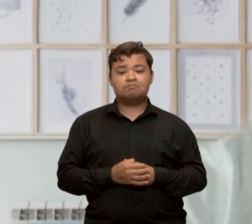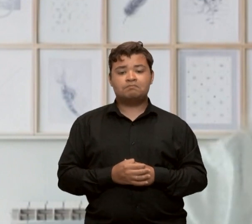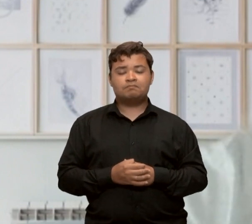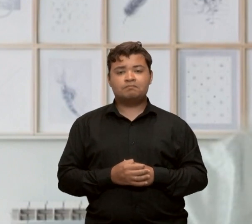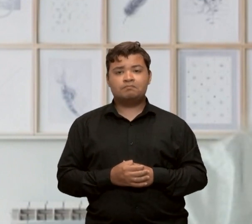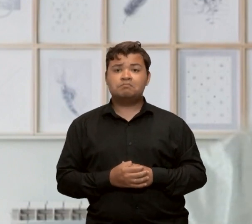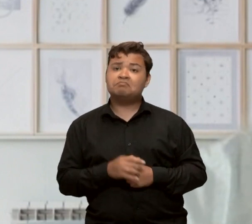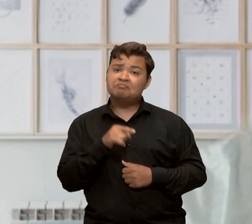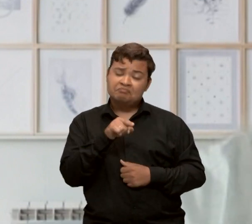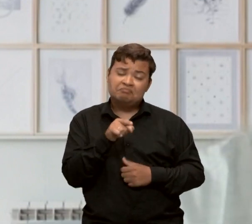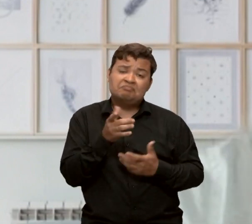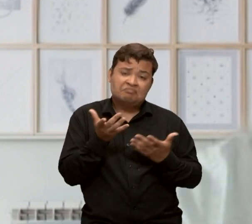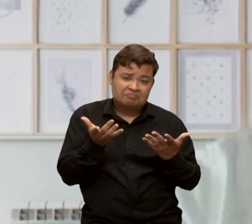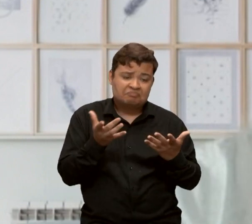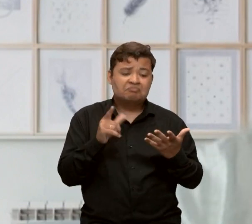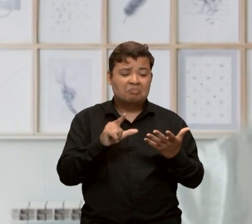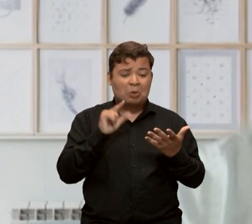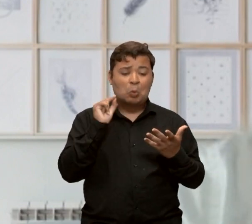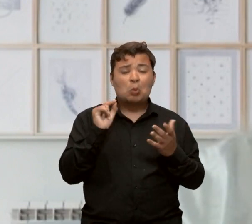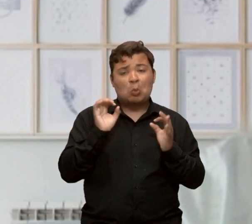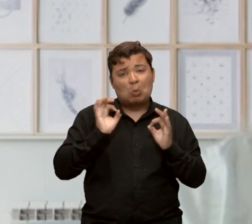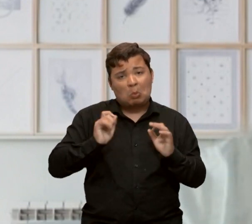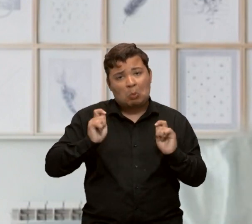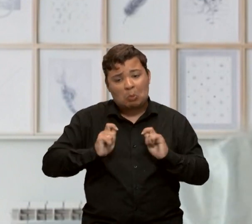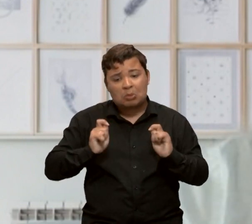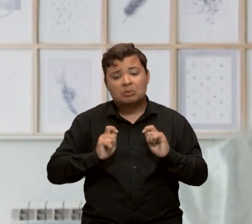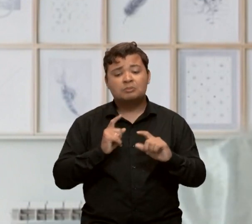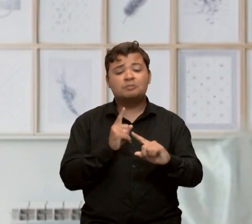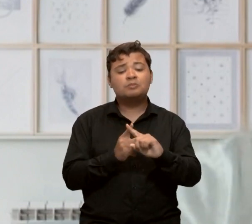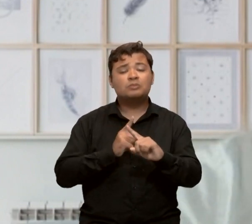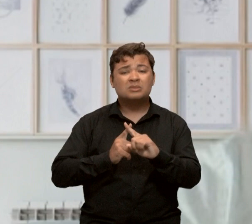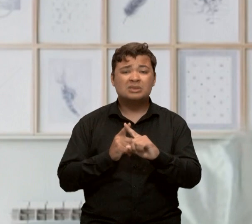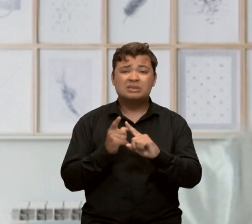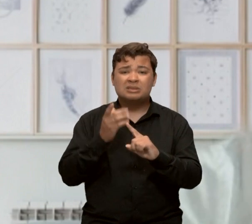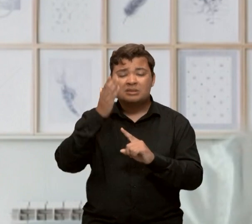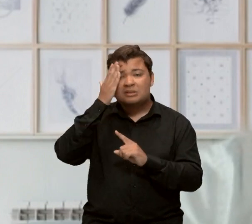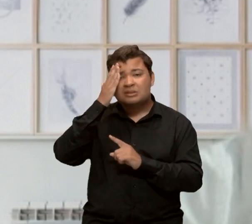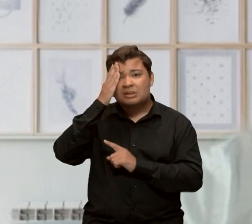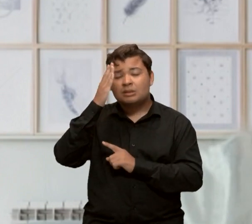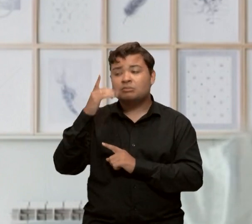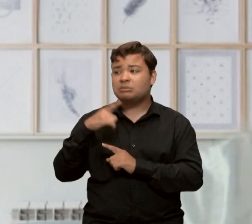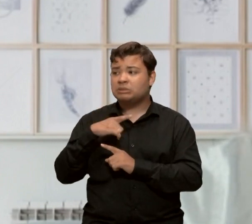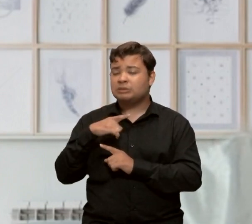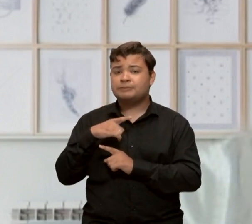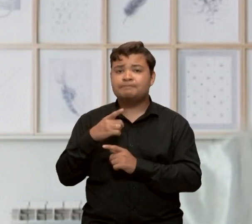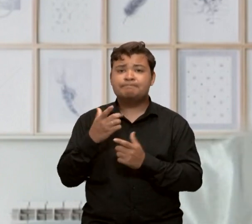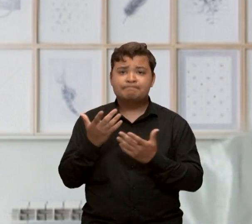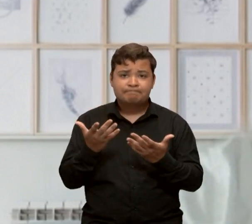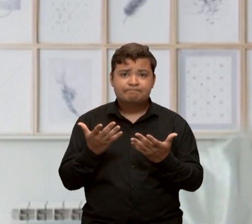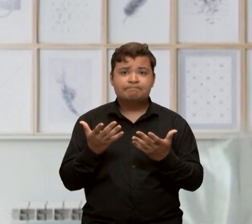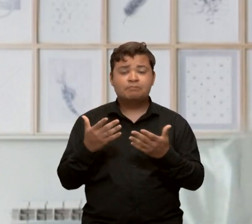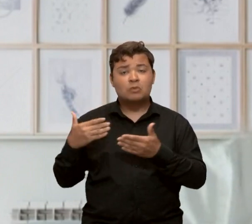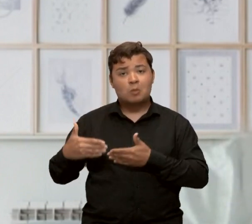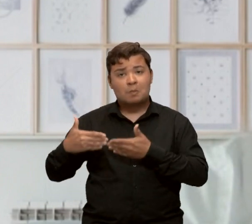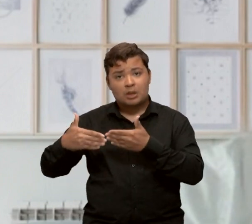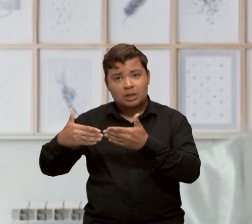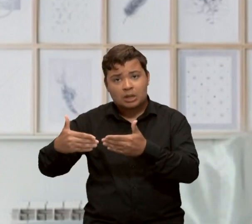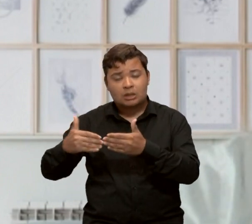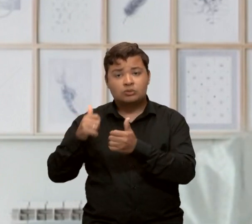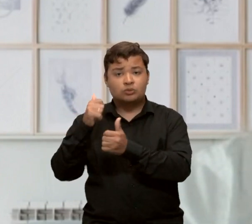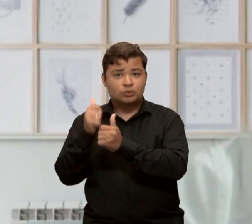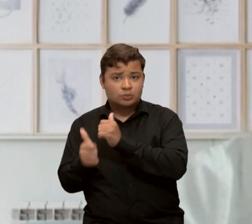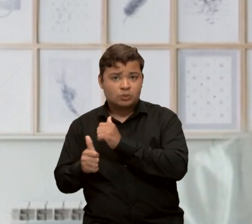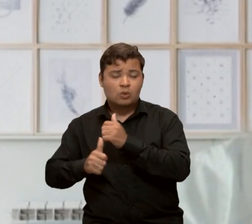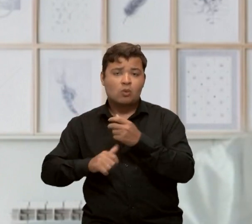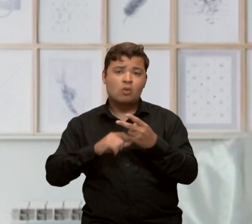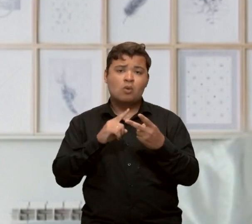alternativa, tendo em vista aos parcos recursos que ou o Ministério do Esporte, ou o governo